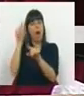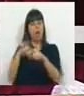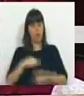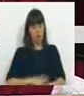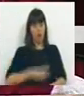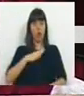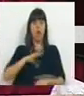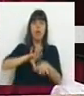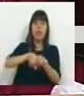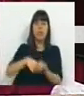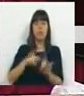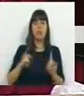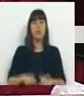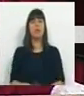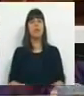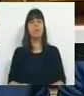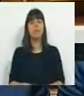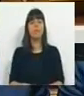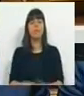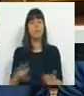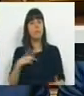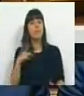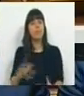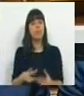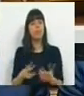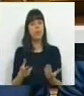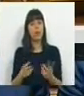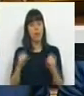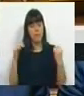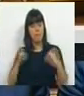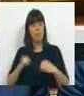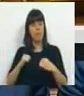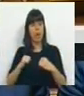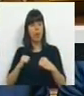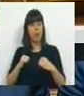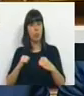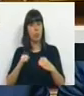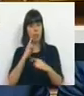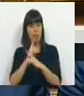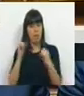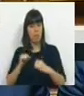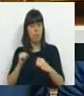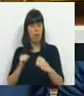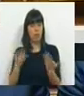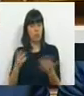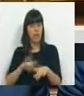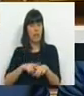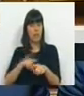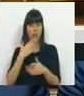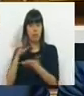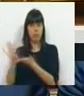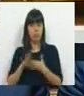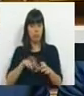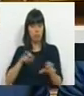a confiança foi destruída, Portugal fechou o memorando de entendimento, saiu, portanto, de um período de